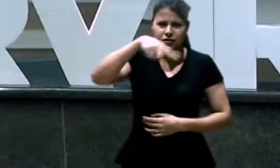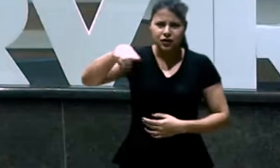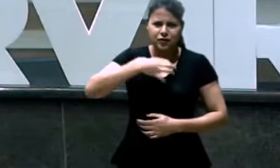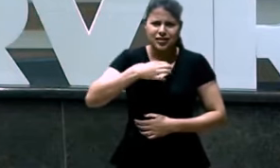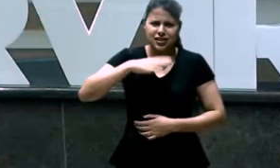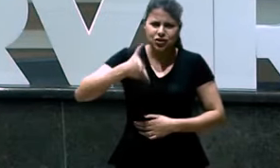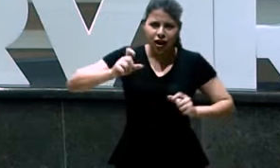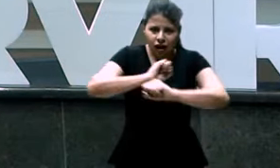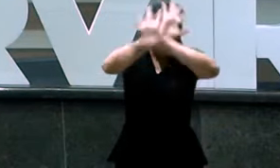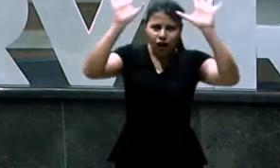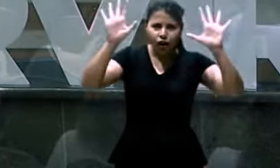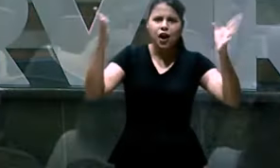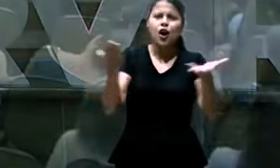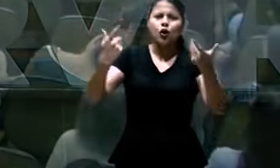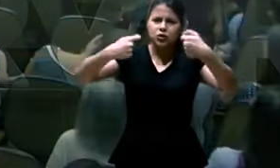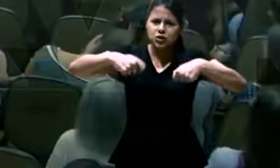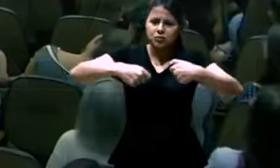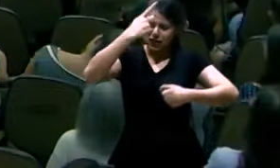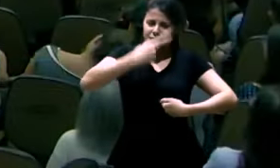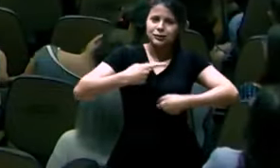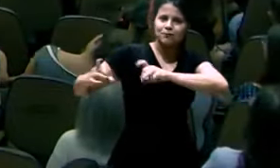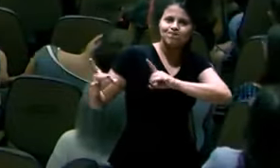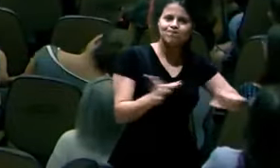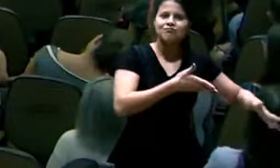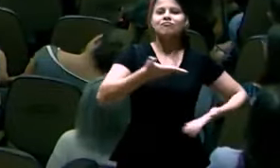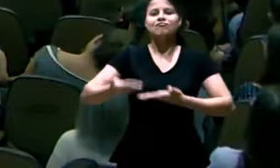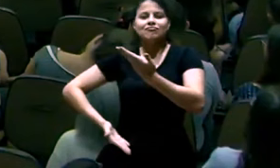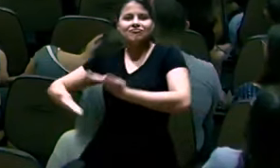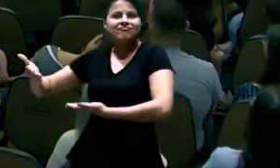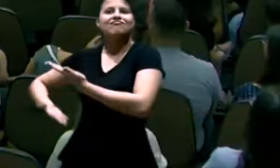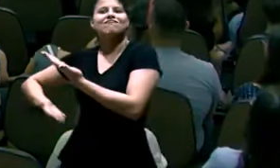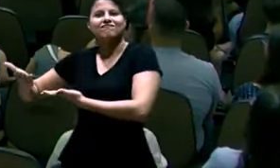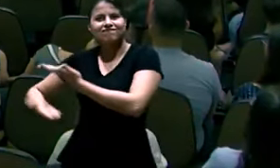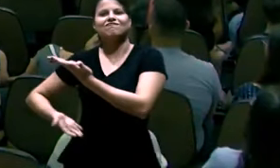e servir, ser e servir.